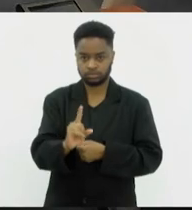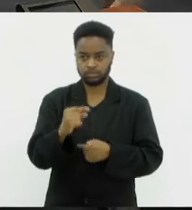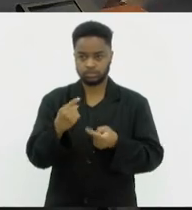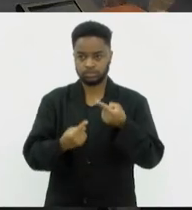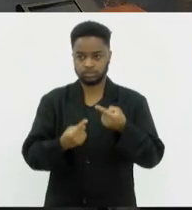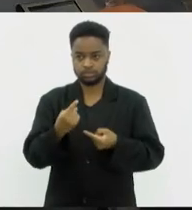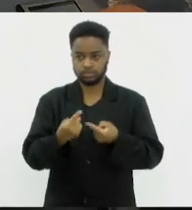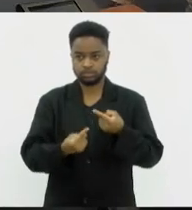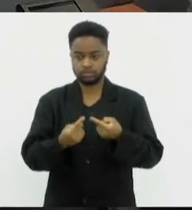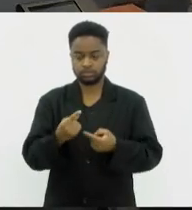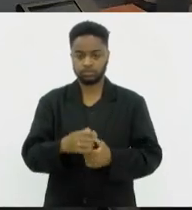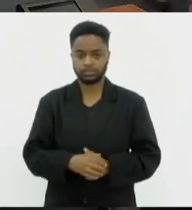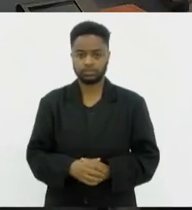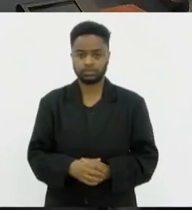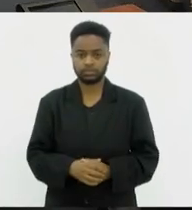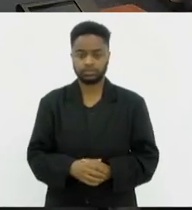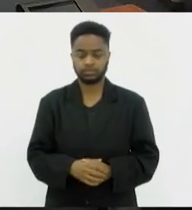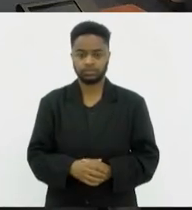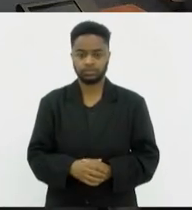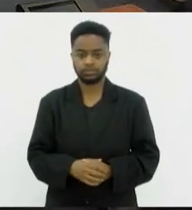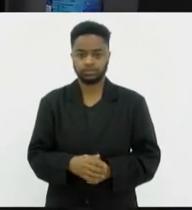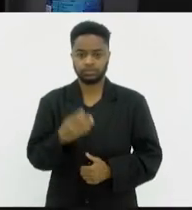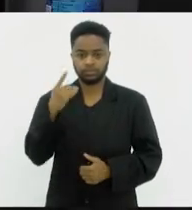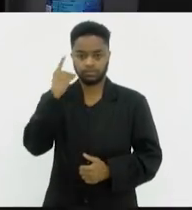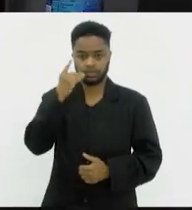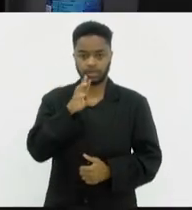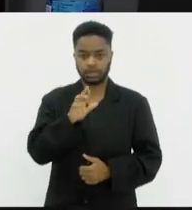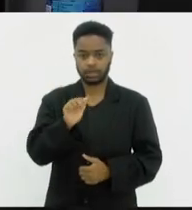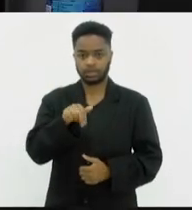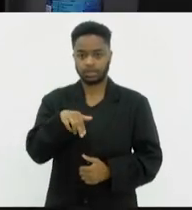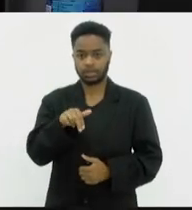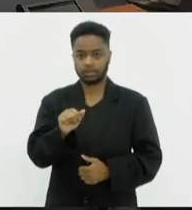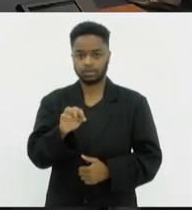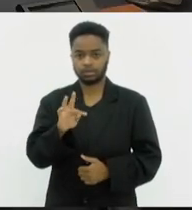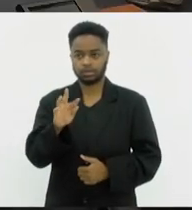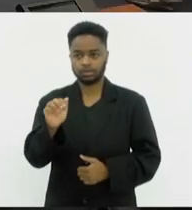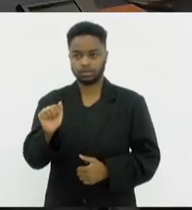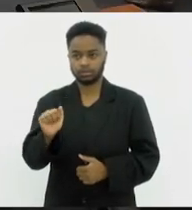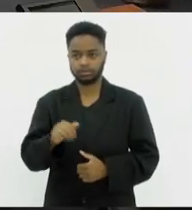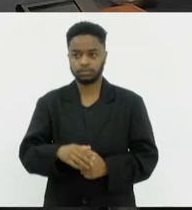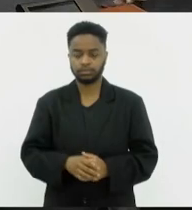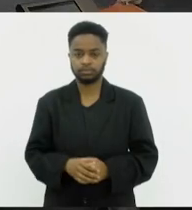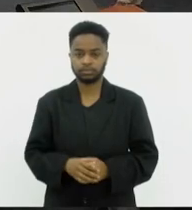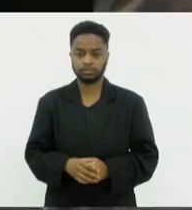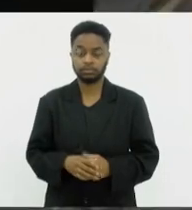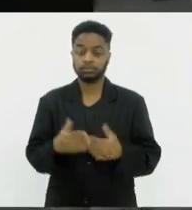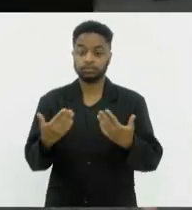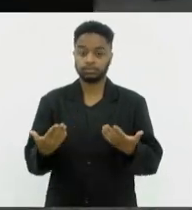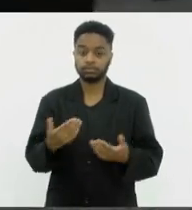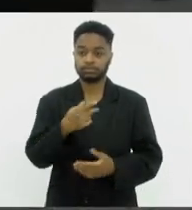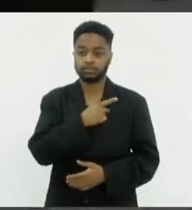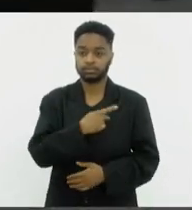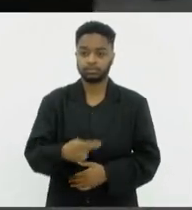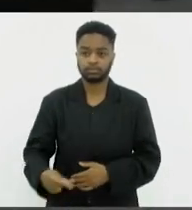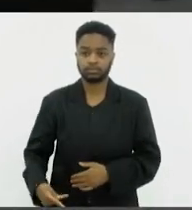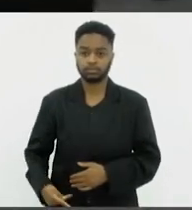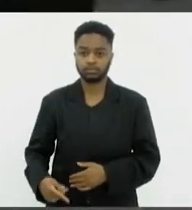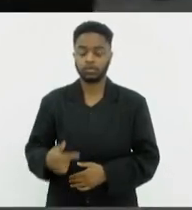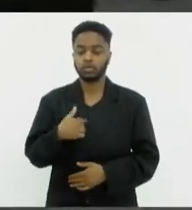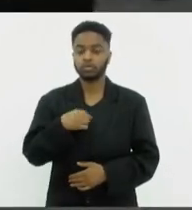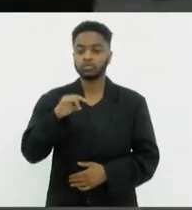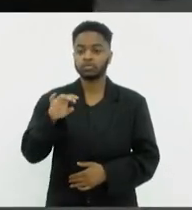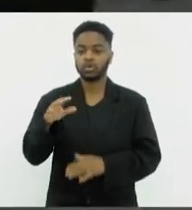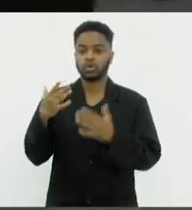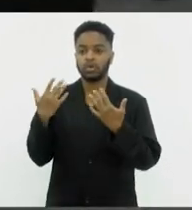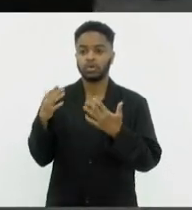discutir, para discutir nossa nobre deputada Renata Souza. Senhor presidente, só para aqui